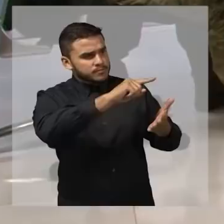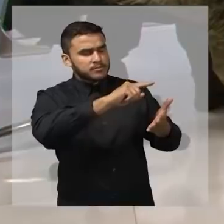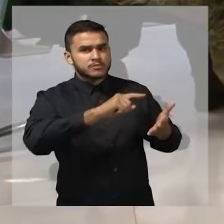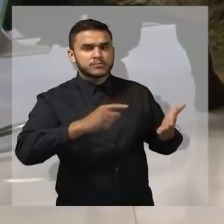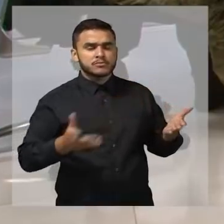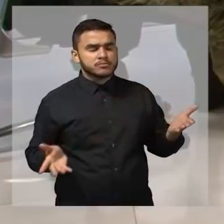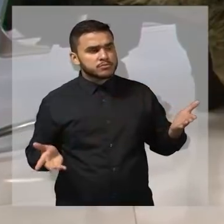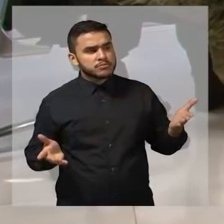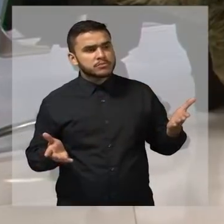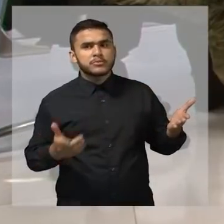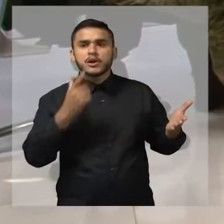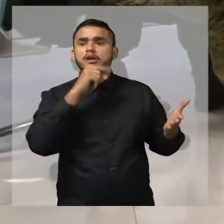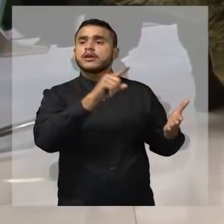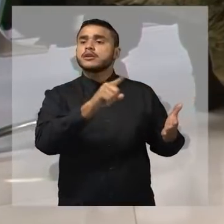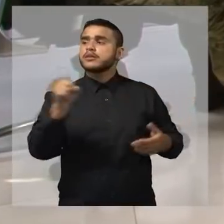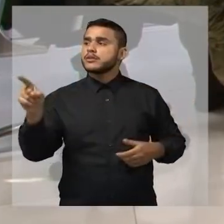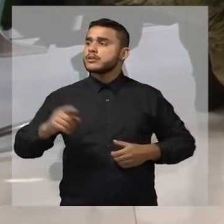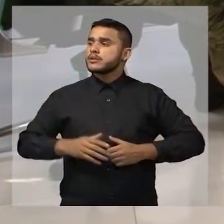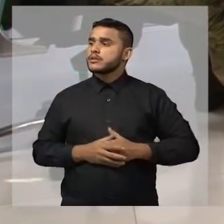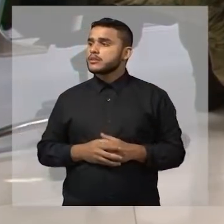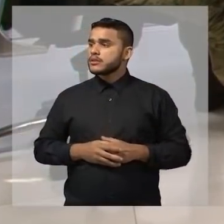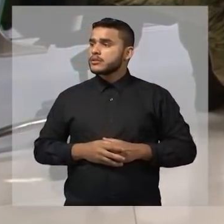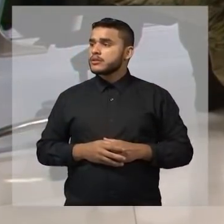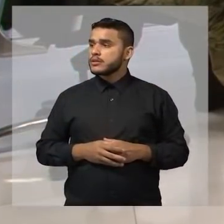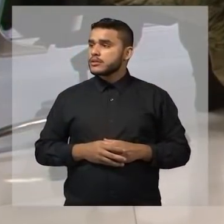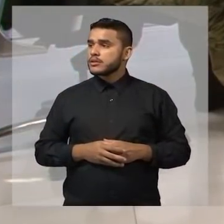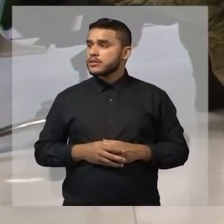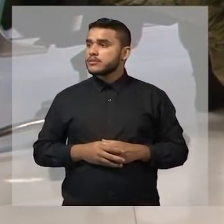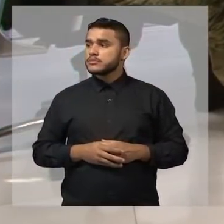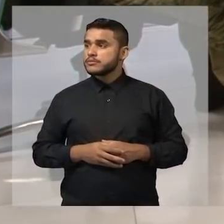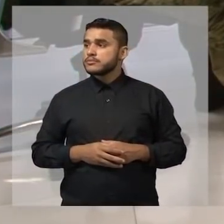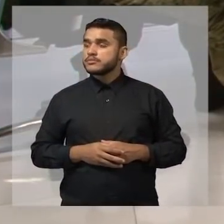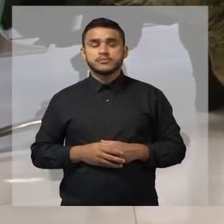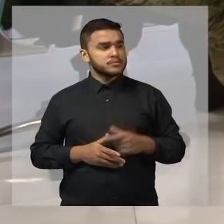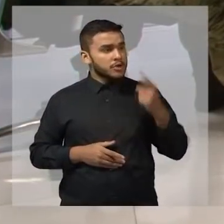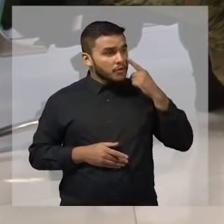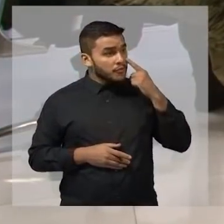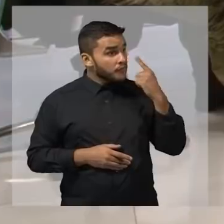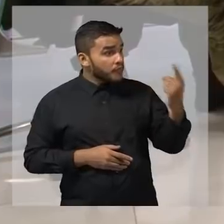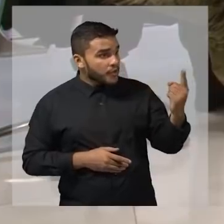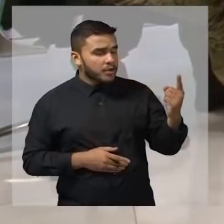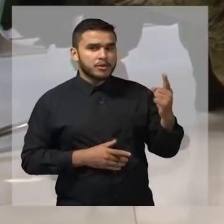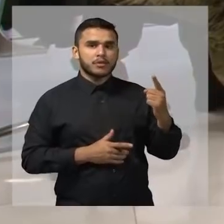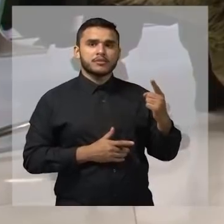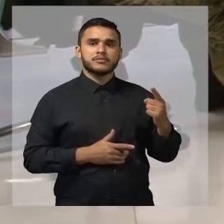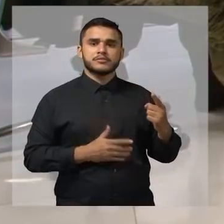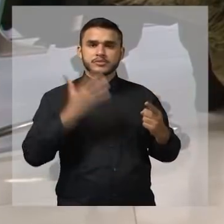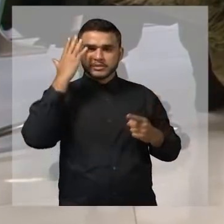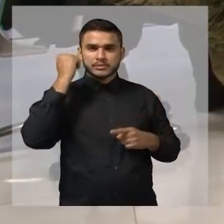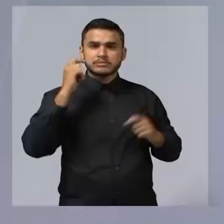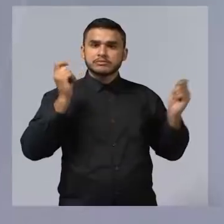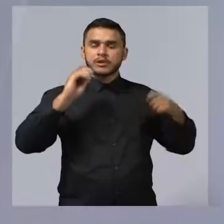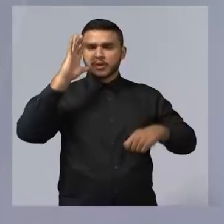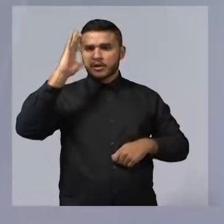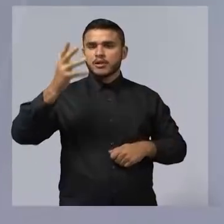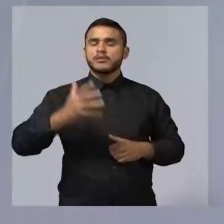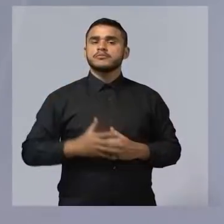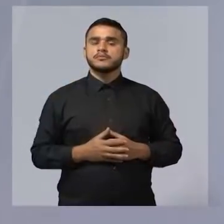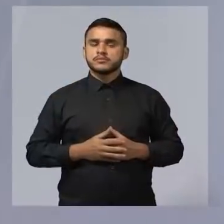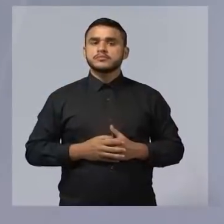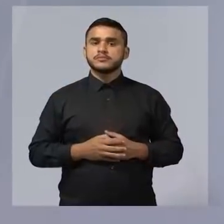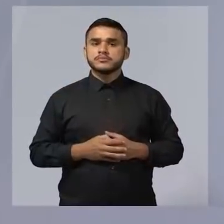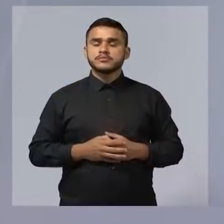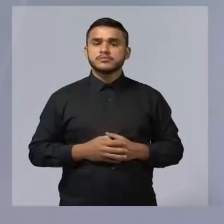que danificou ali com a cadeira, fez um risco. Eu consigo identificar o problema. Então eu consigo resolver aquilo de imediato. Então eu trabalho com